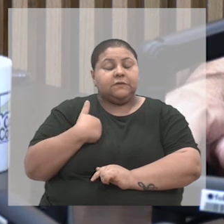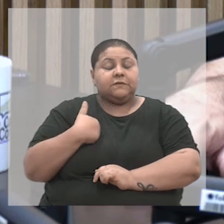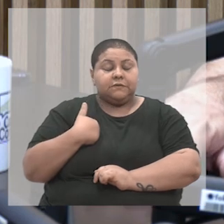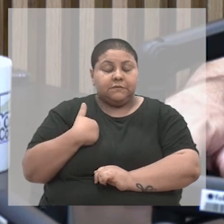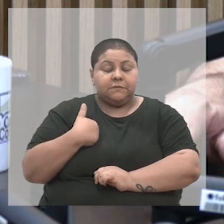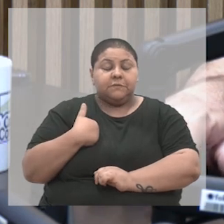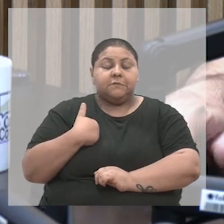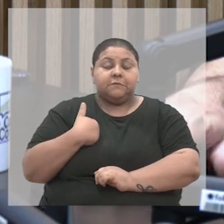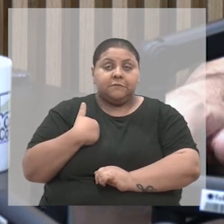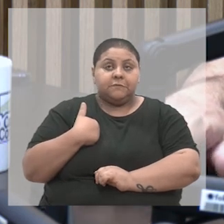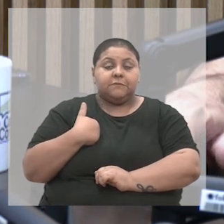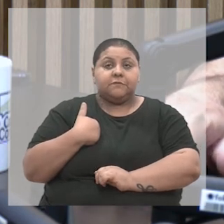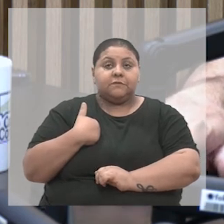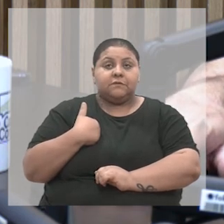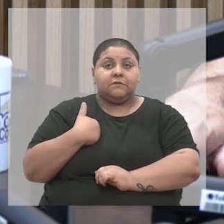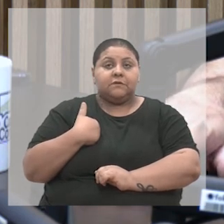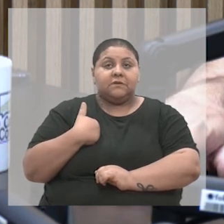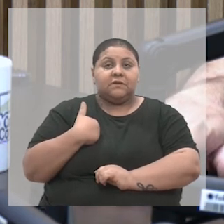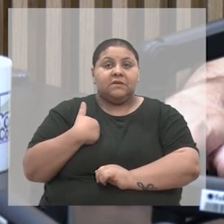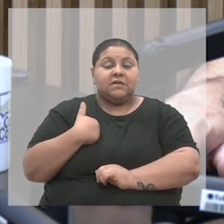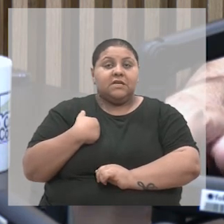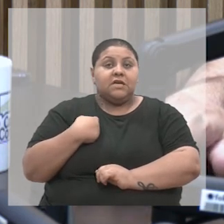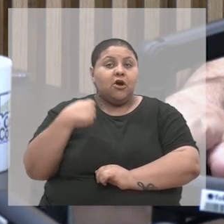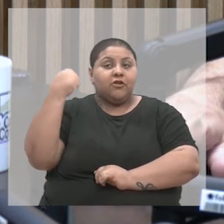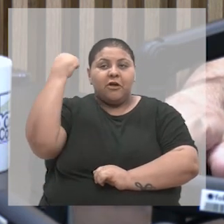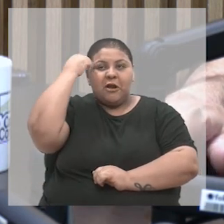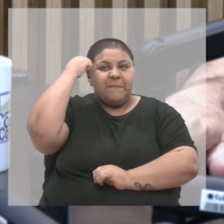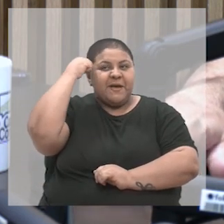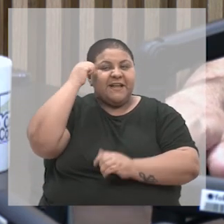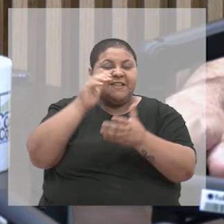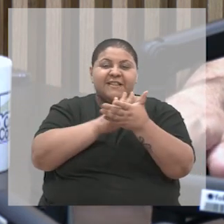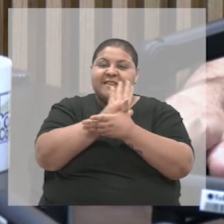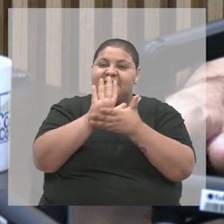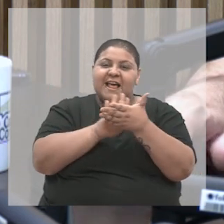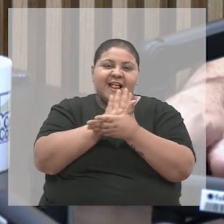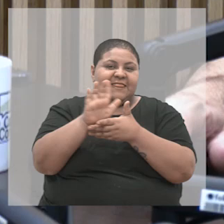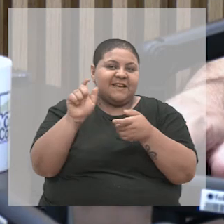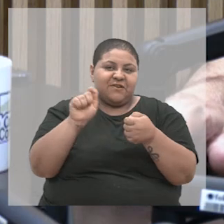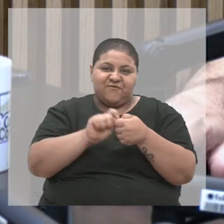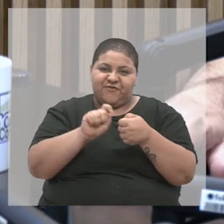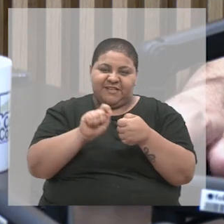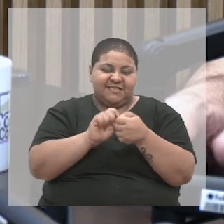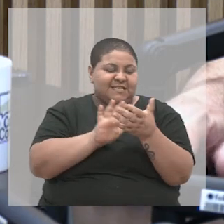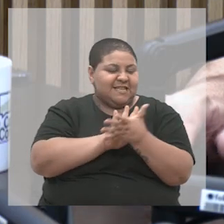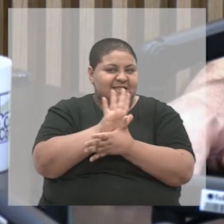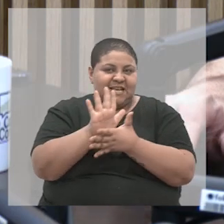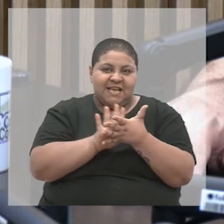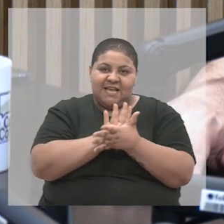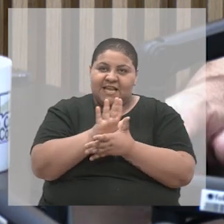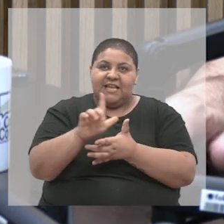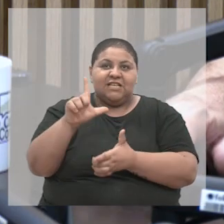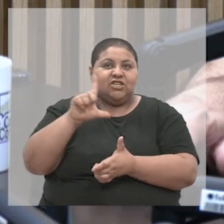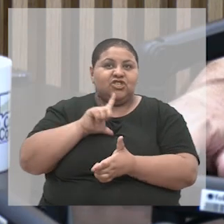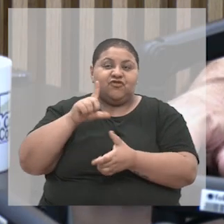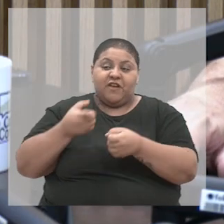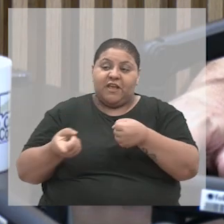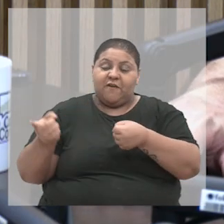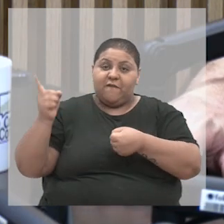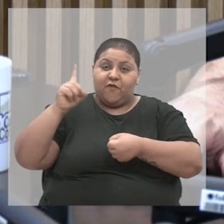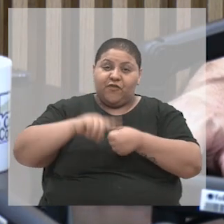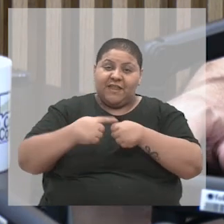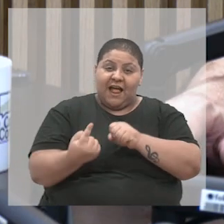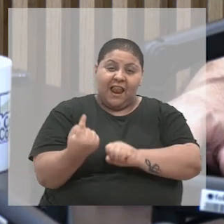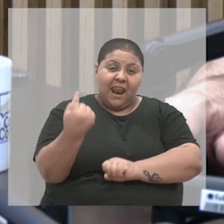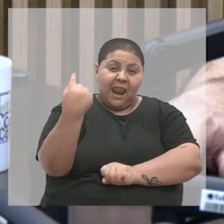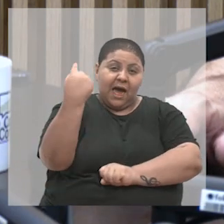eu não me arrependo de nada do que eu fiz até nesse momento. Nada, nada. Se eu tiver que voltar a ser o Fonseca lá de 30